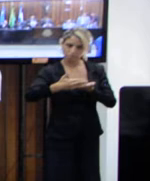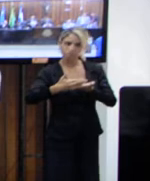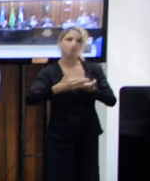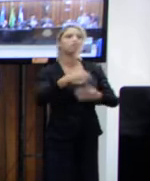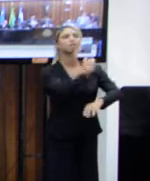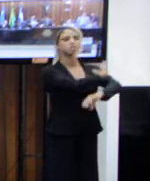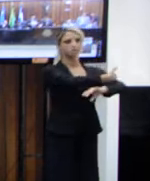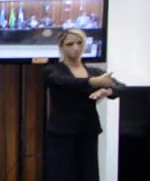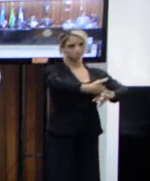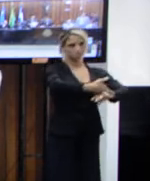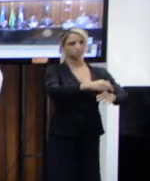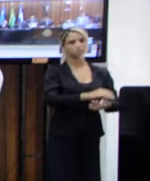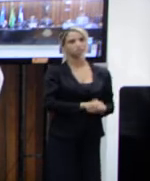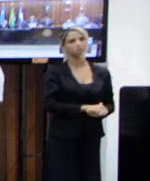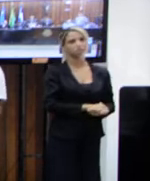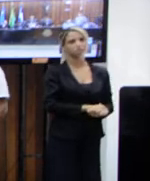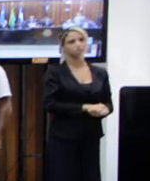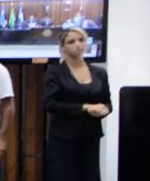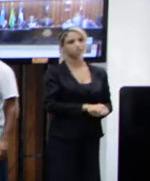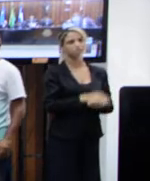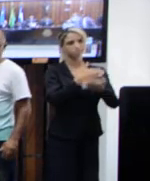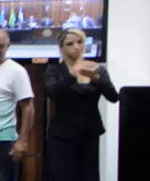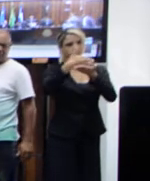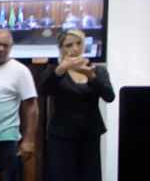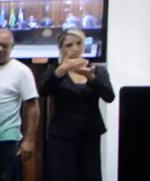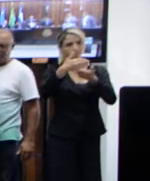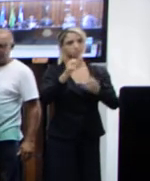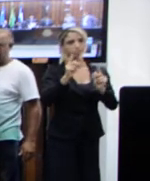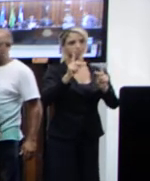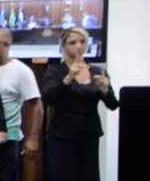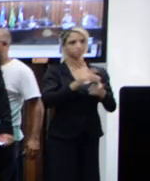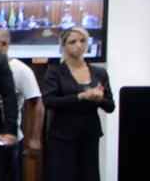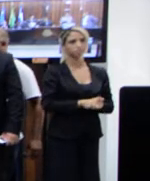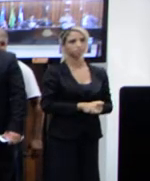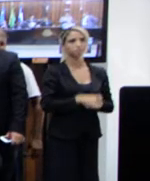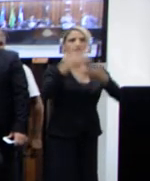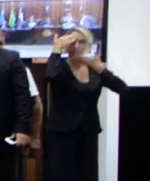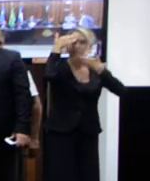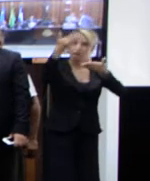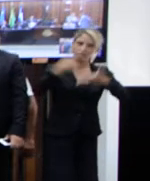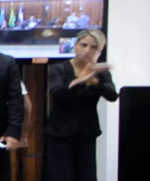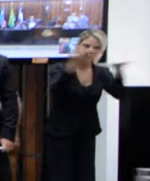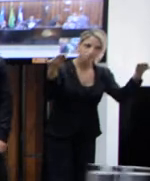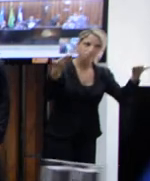possa dar continuidade aqui no tempo que possa. Obrigado, gente.